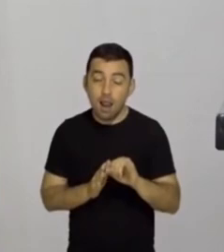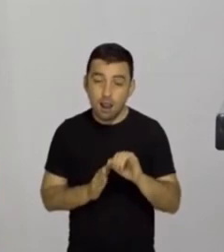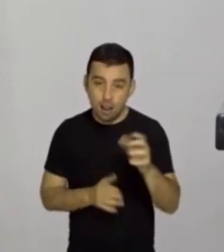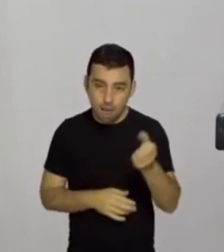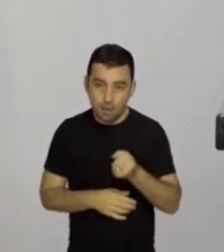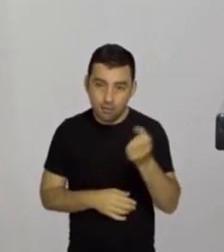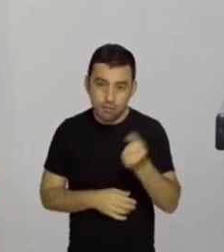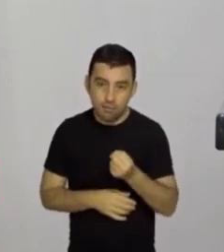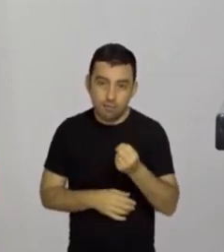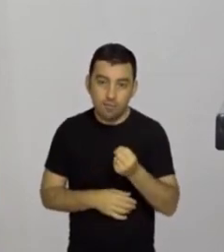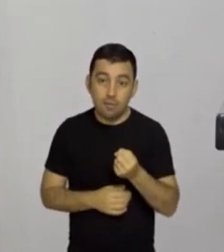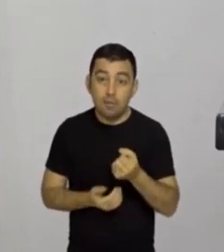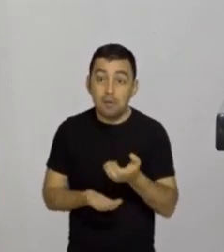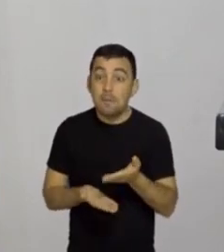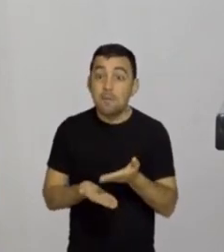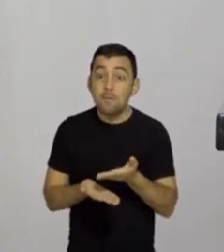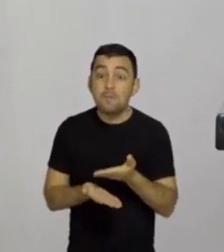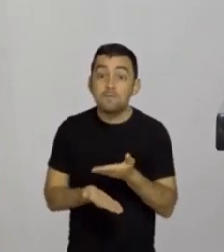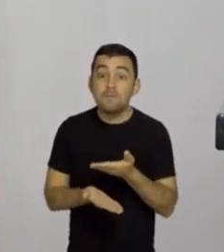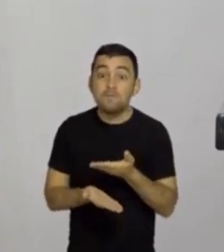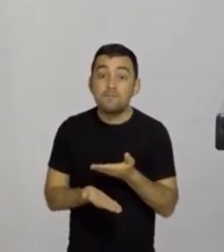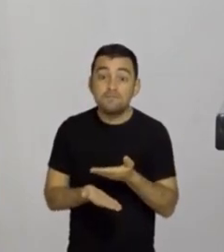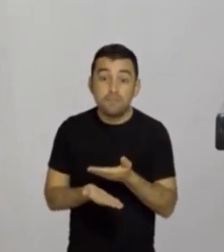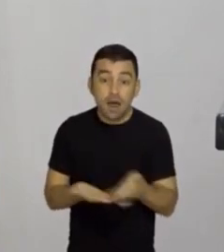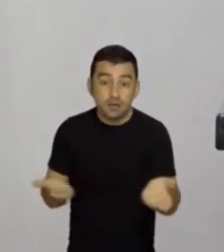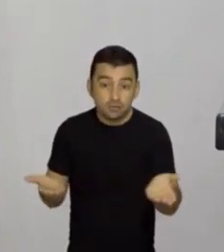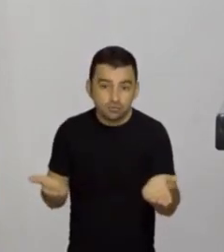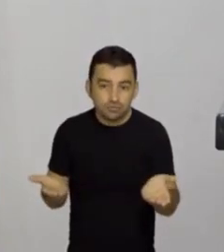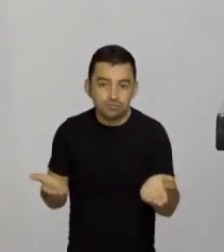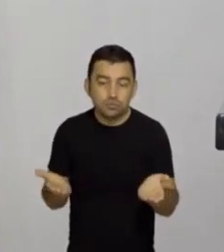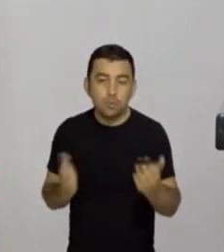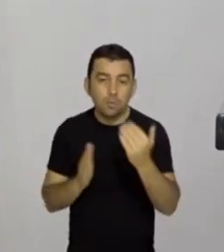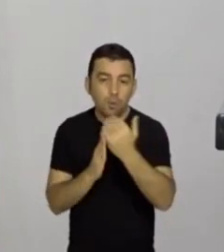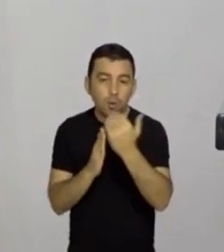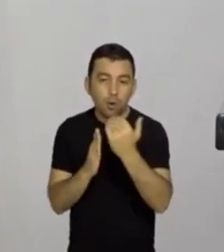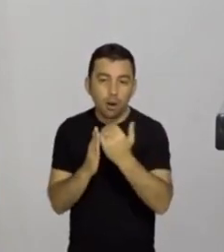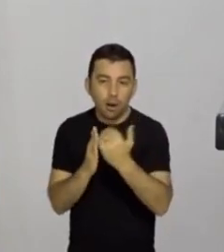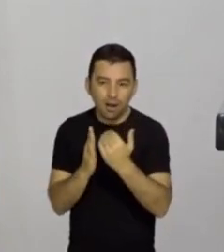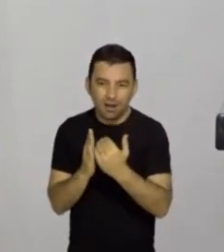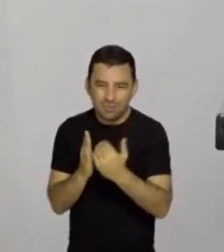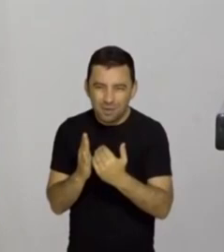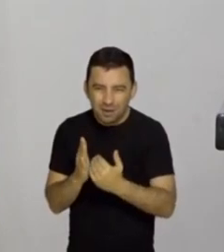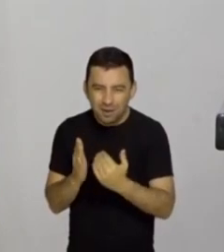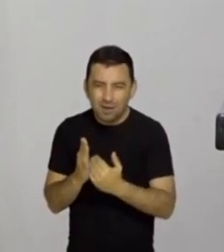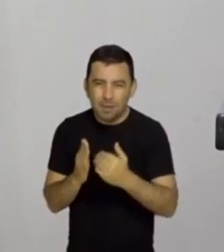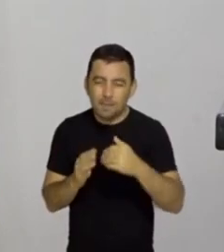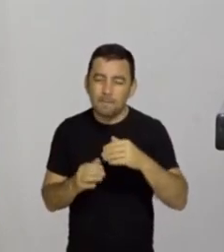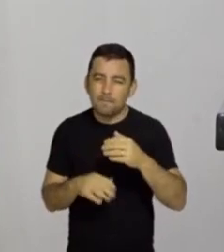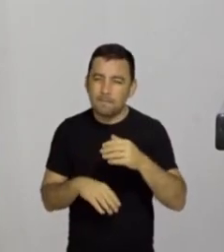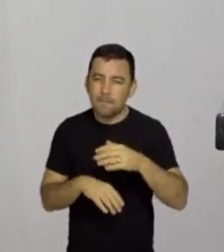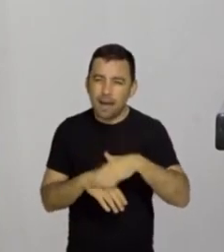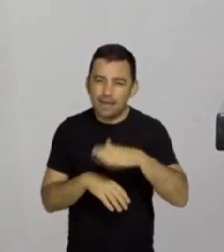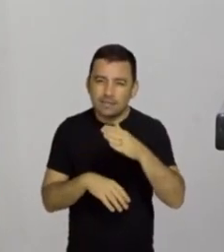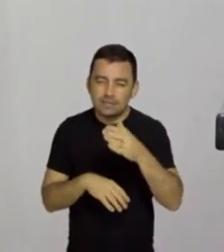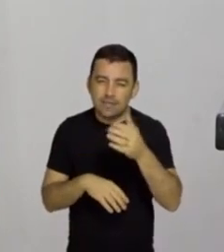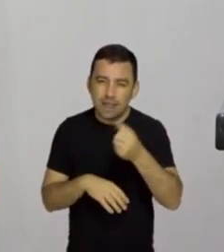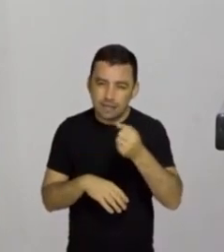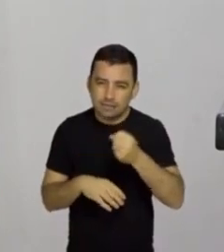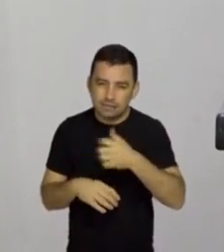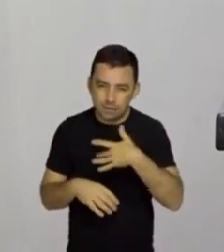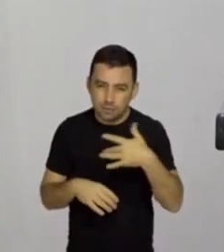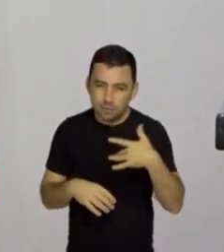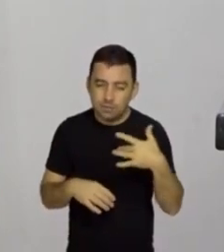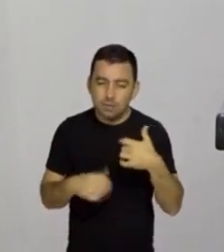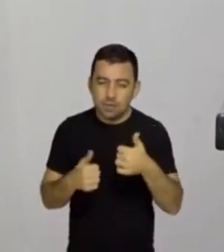ela perde os benefícios do programa Mais Leite Saudável. Esse benefício,